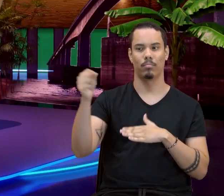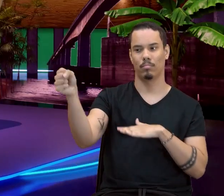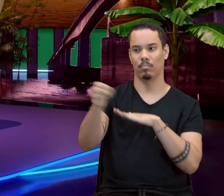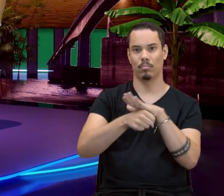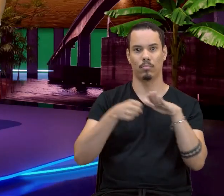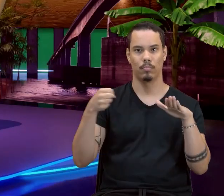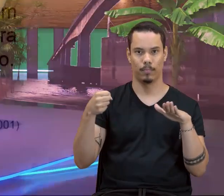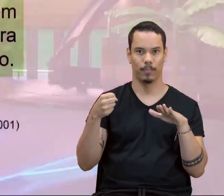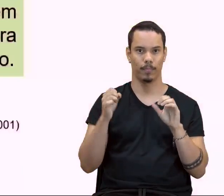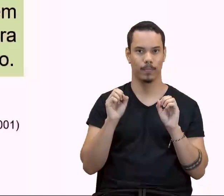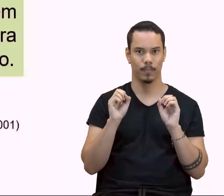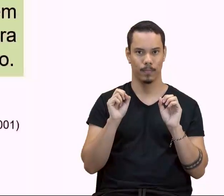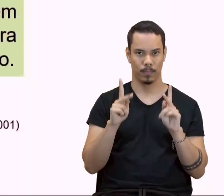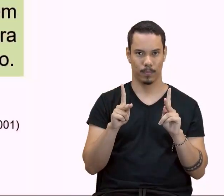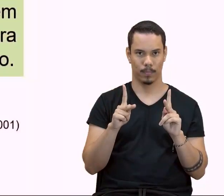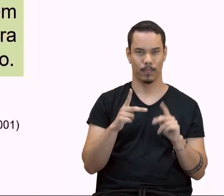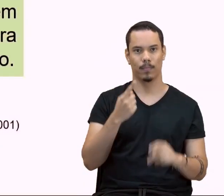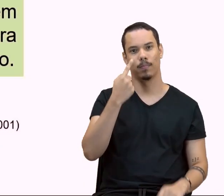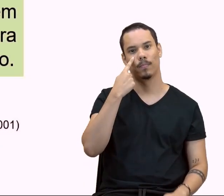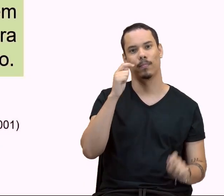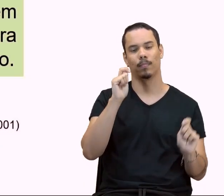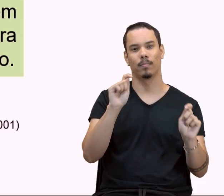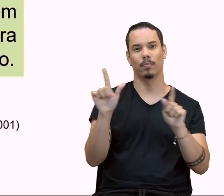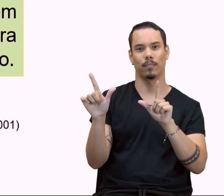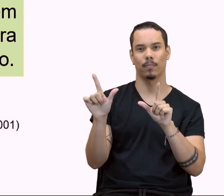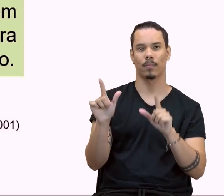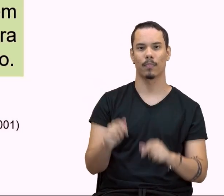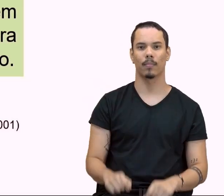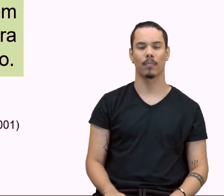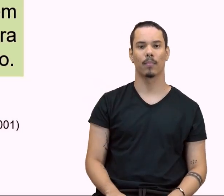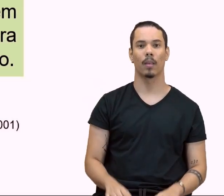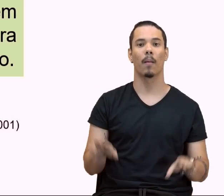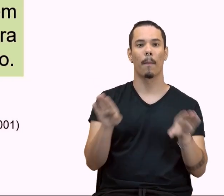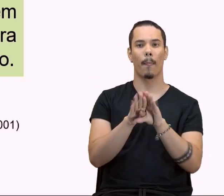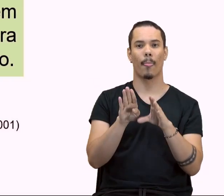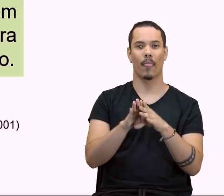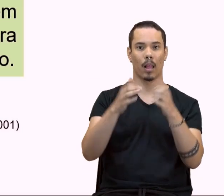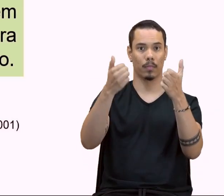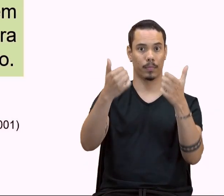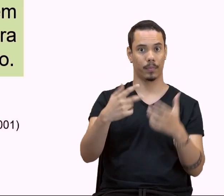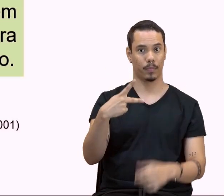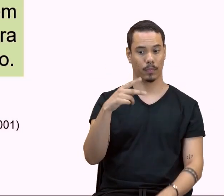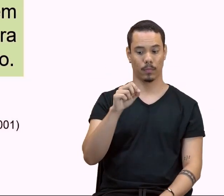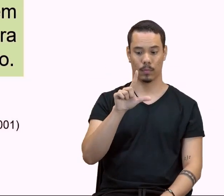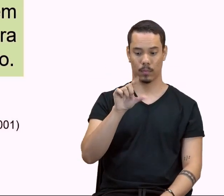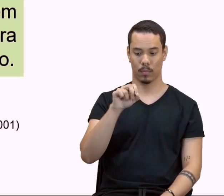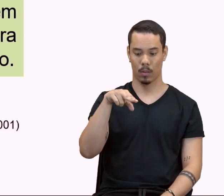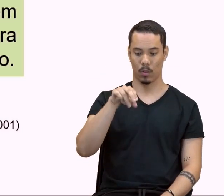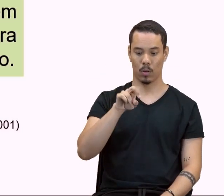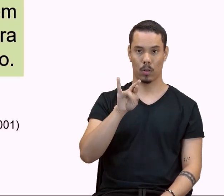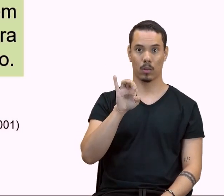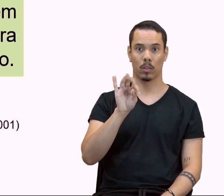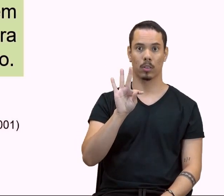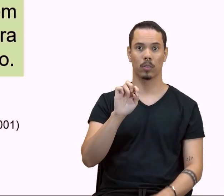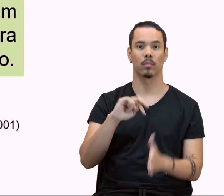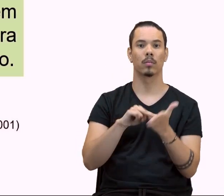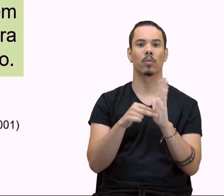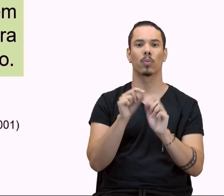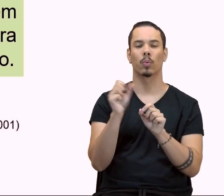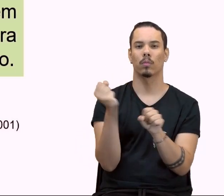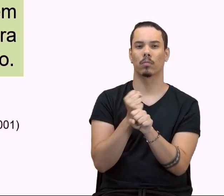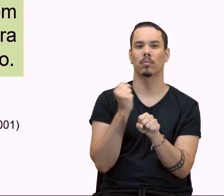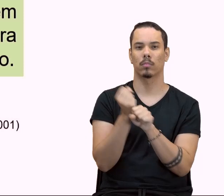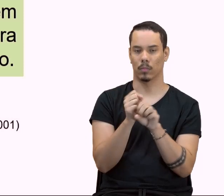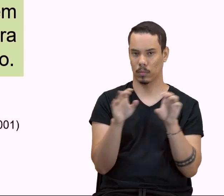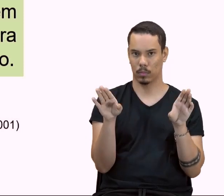Beleza? Vamos lá no quadro. Então, falar do Polo Noroeste é associar, né, professor Jorge, a questão aí da construção,